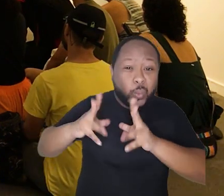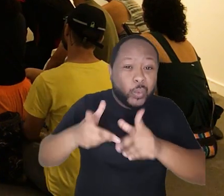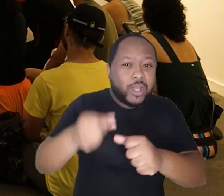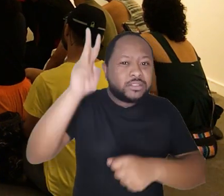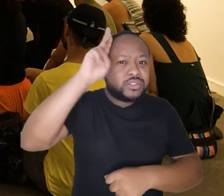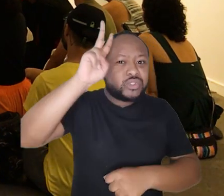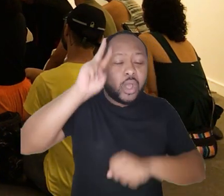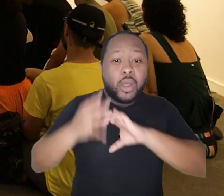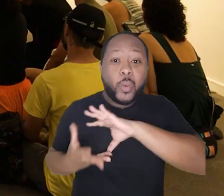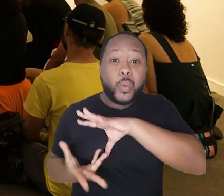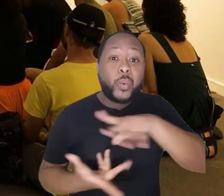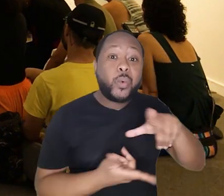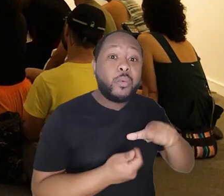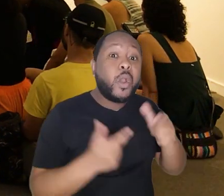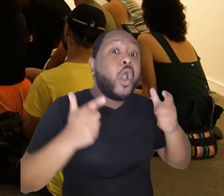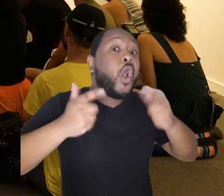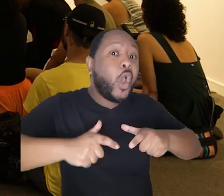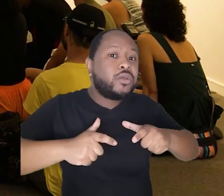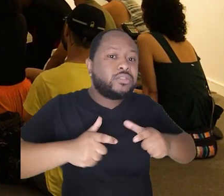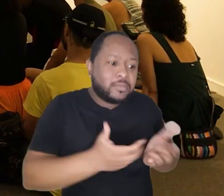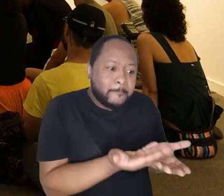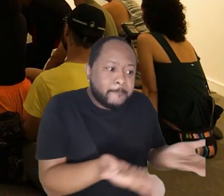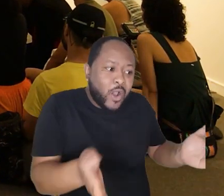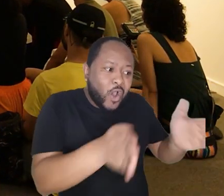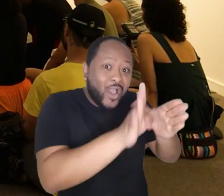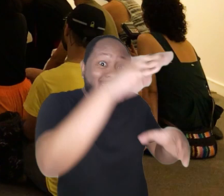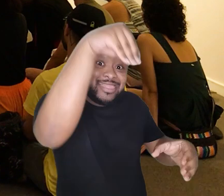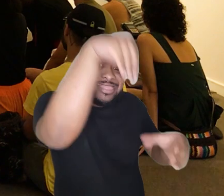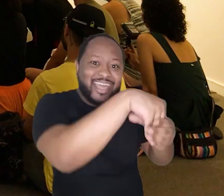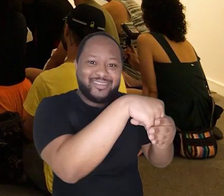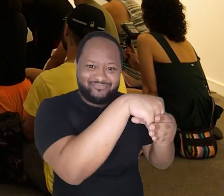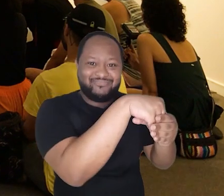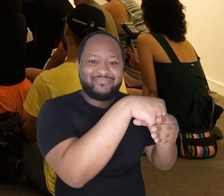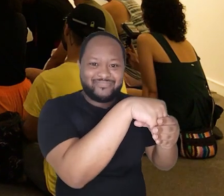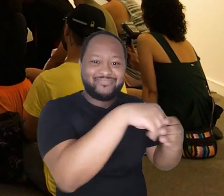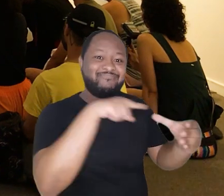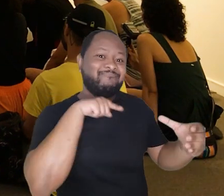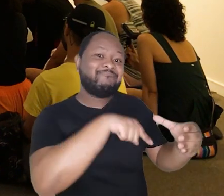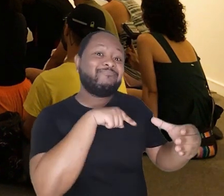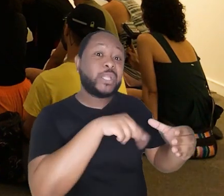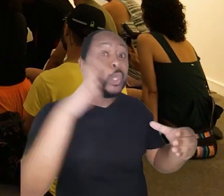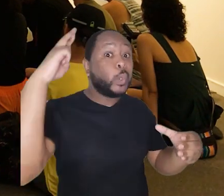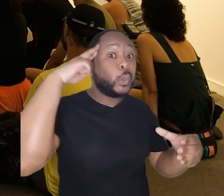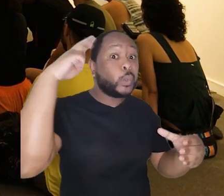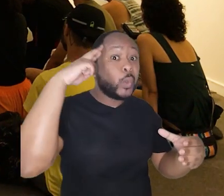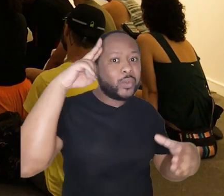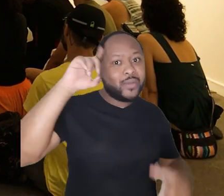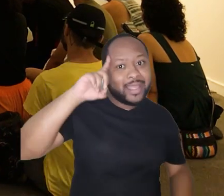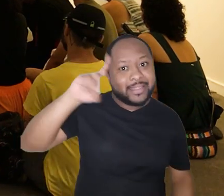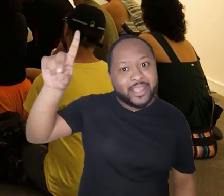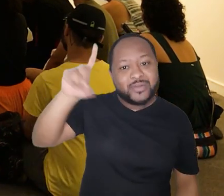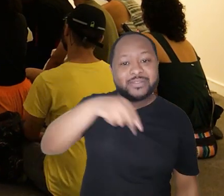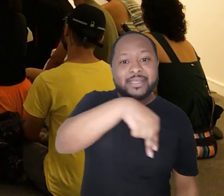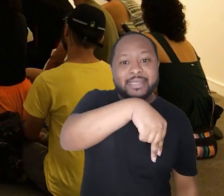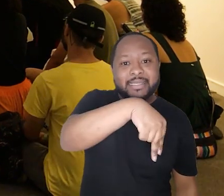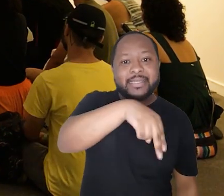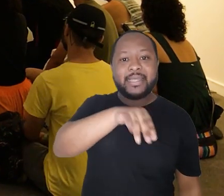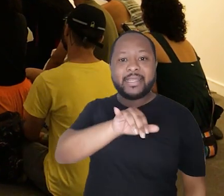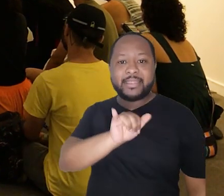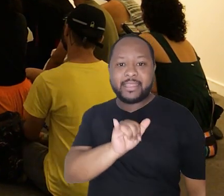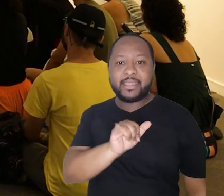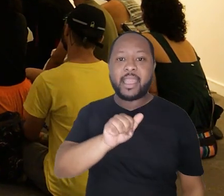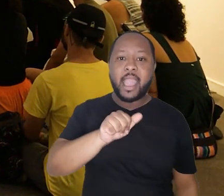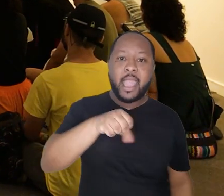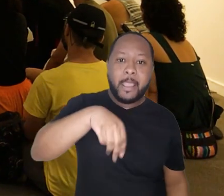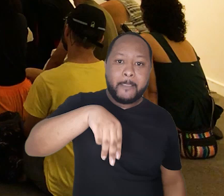mundo estavam dentro do pote. O pote do deus Niame, que é o deus do